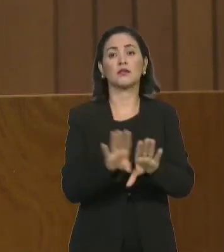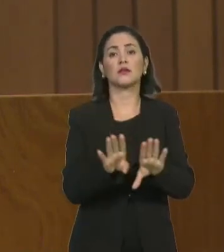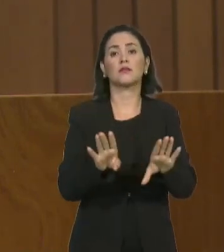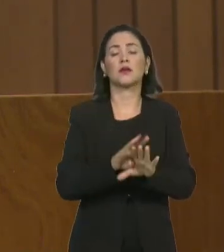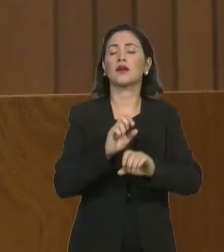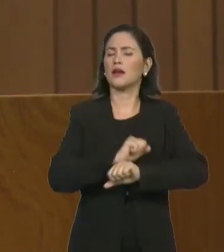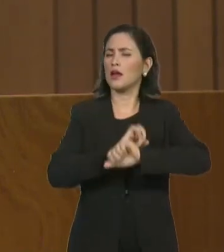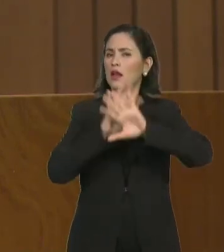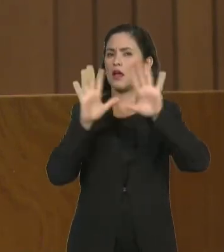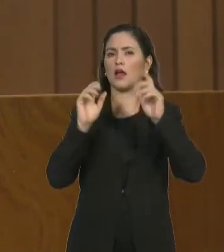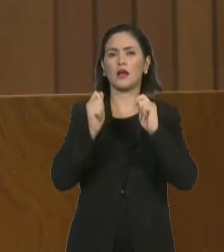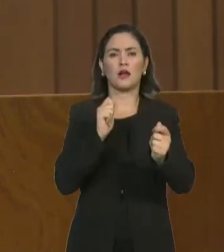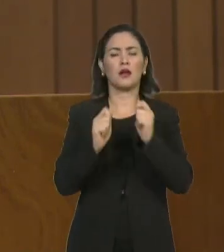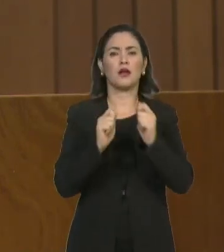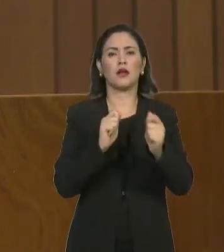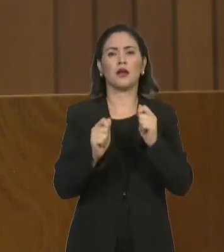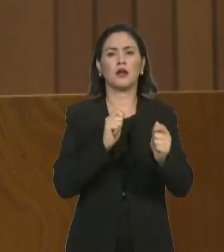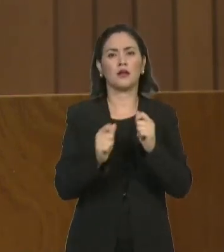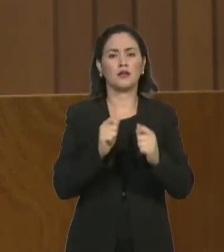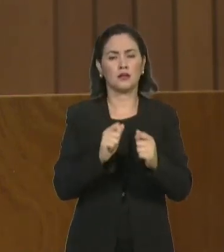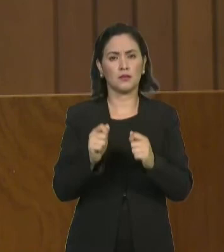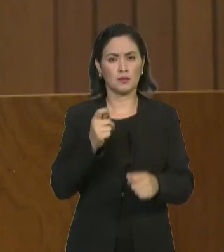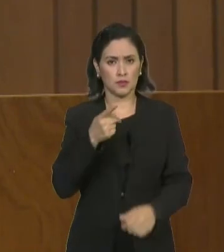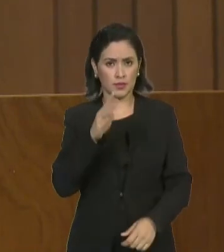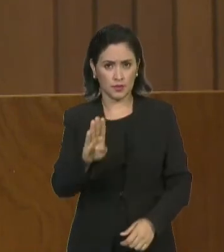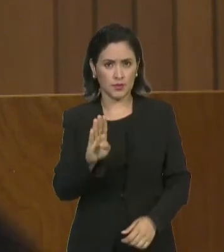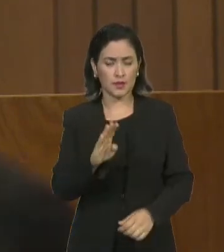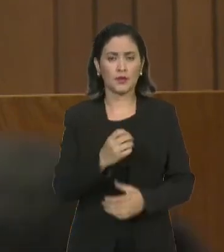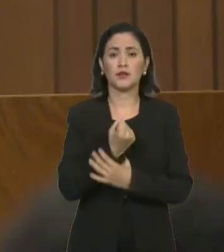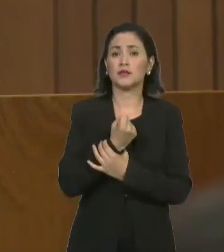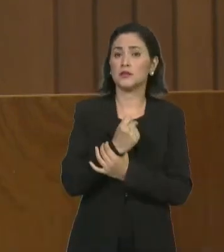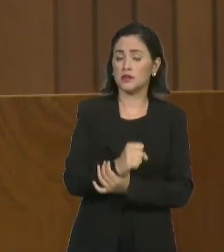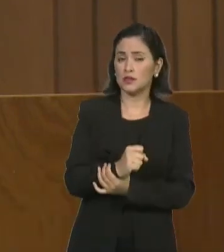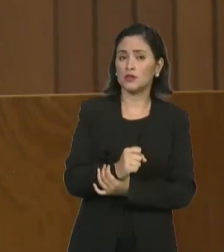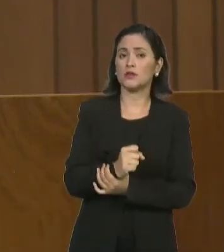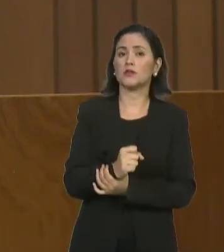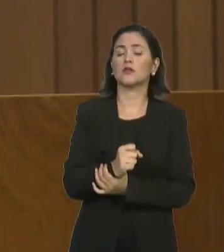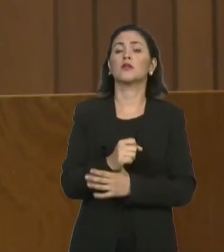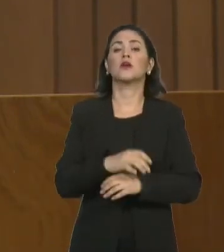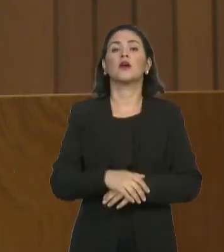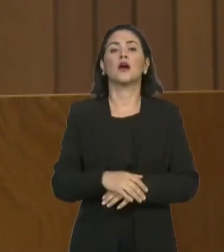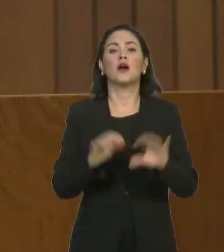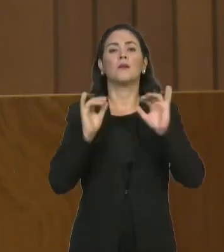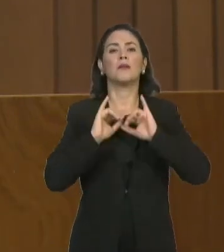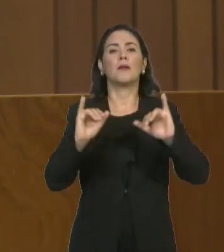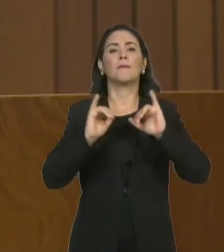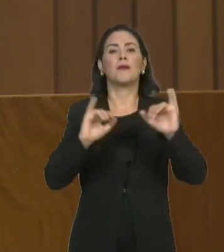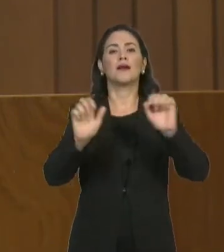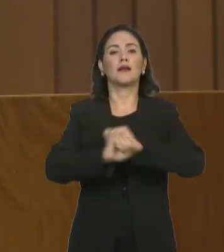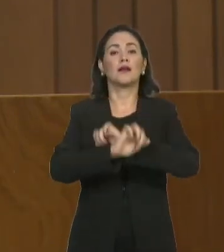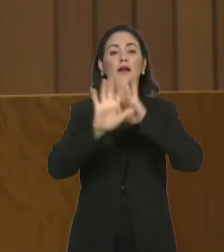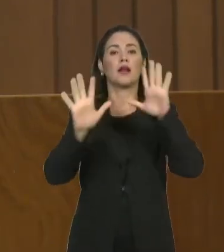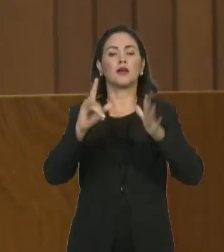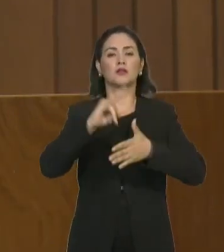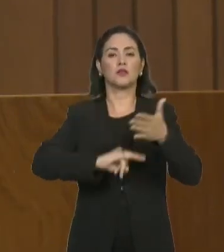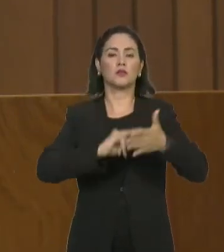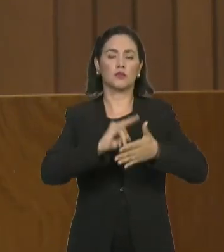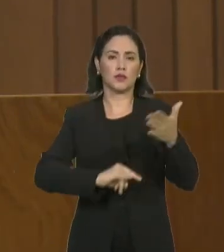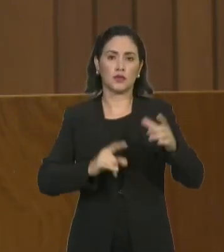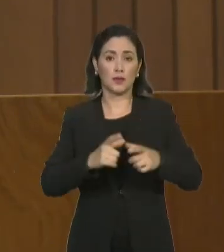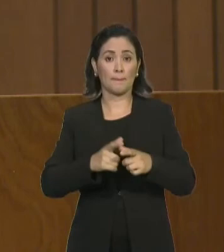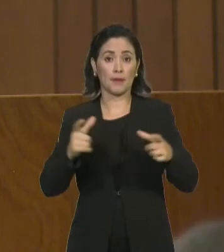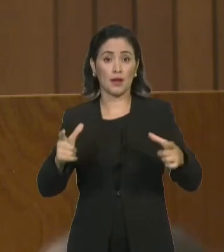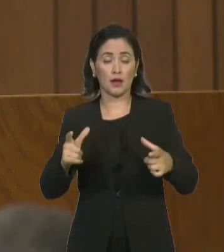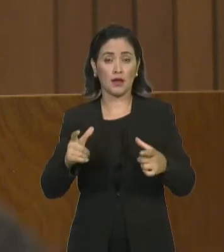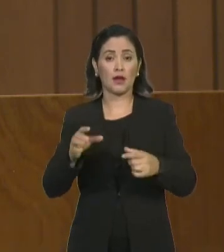dos atos do poder público assegurar a transparência e publicidade do documento E amplie as medidas principalmente